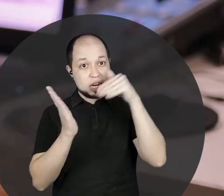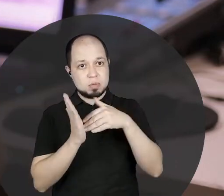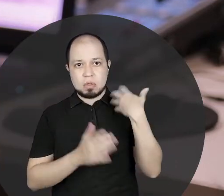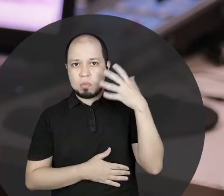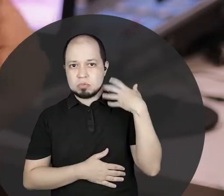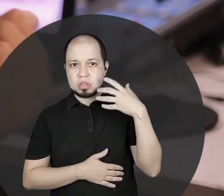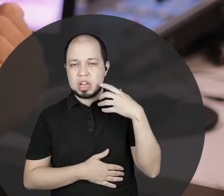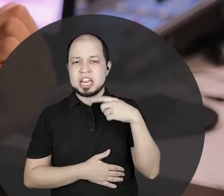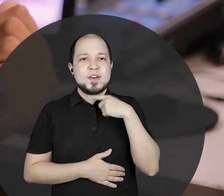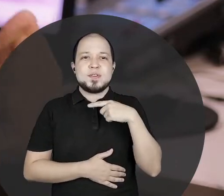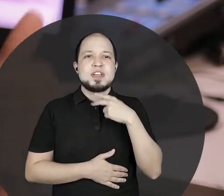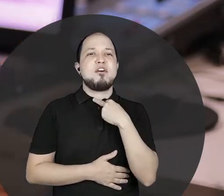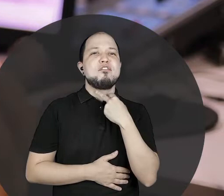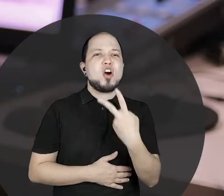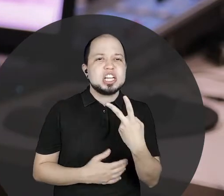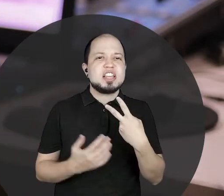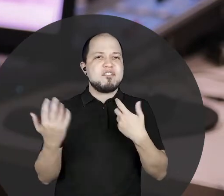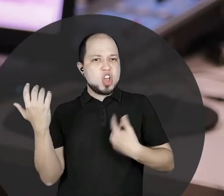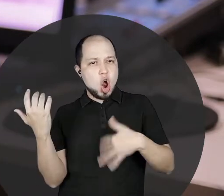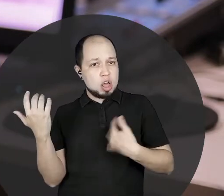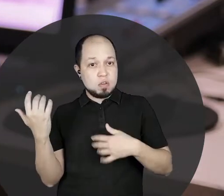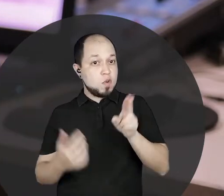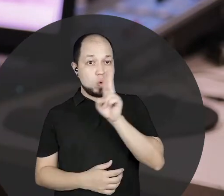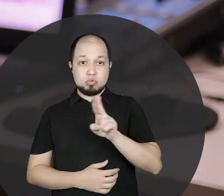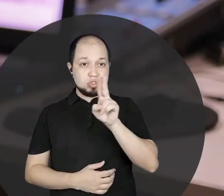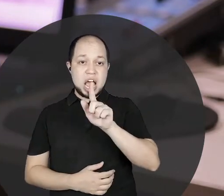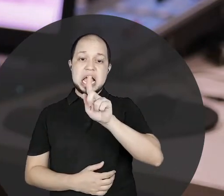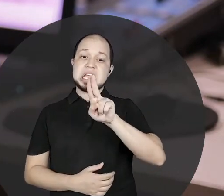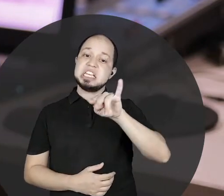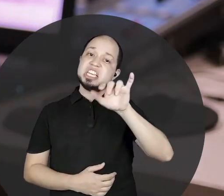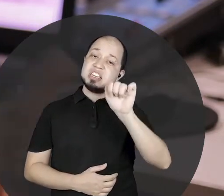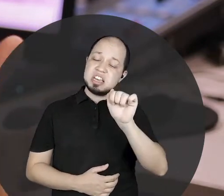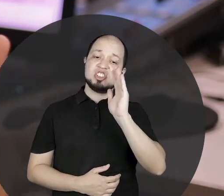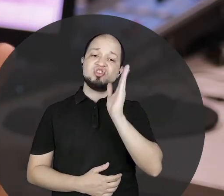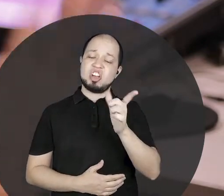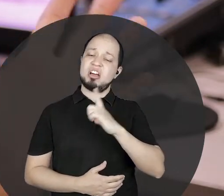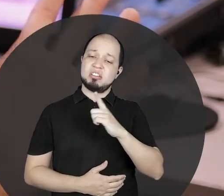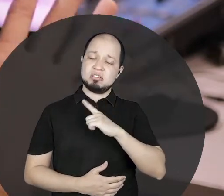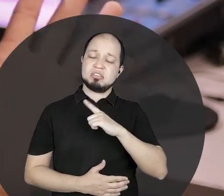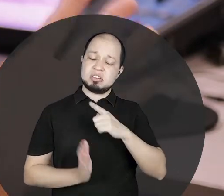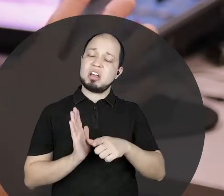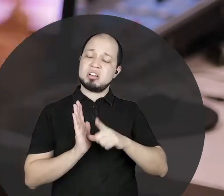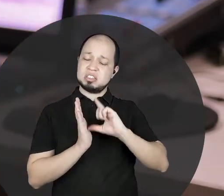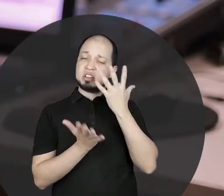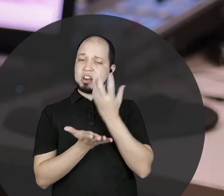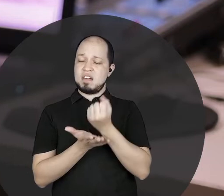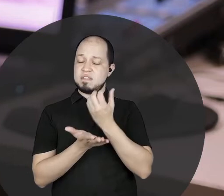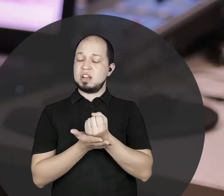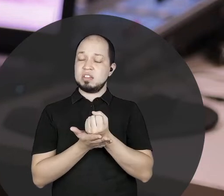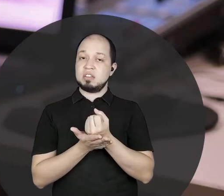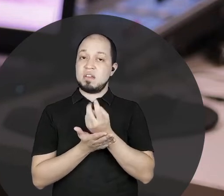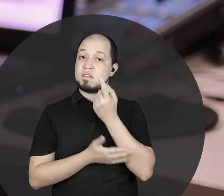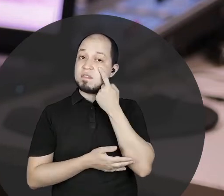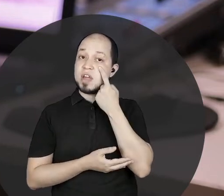do Pedro, eu vou usar aquela guia que a gente já gravou como resultado final. Vamos ver aqui como é que a gente faz